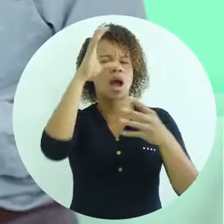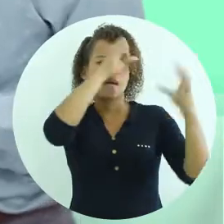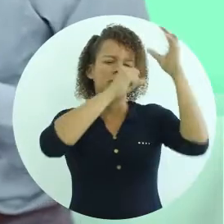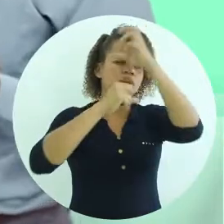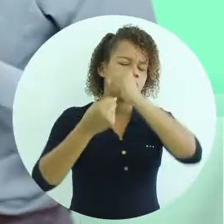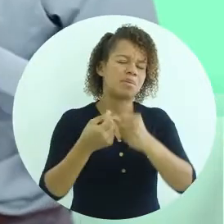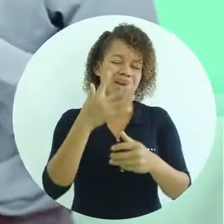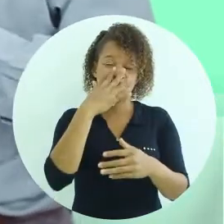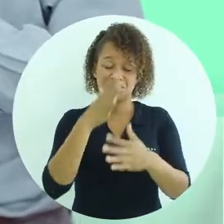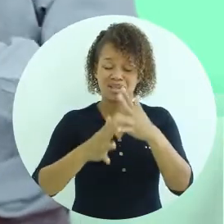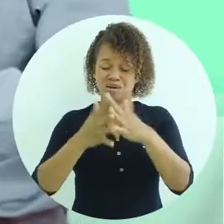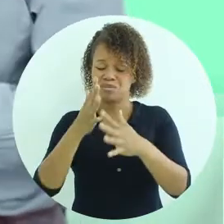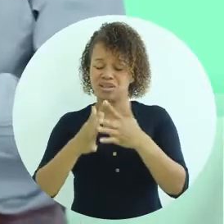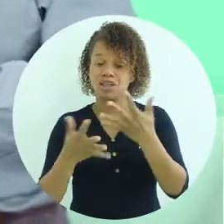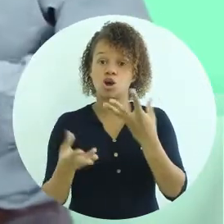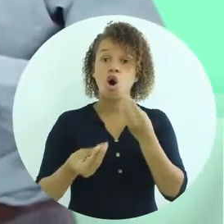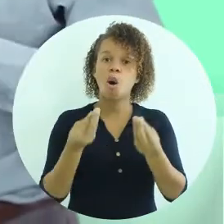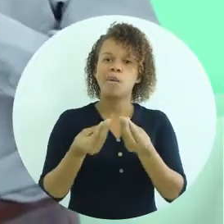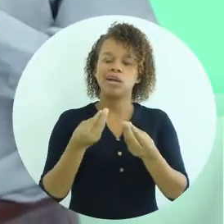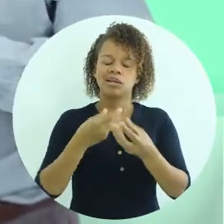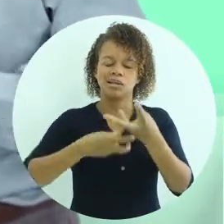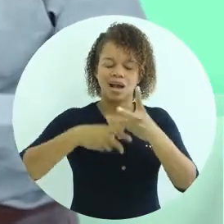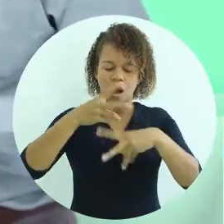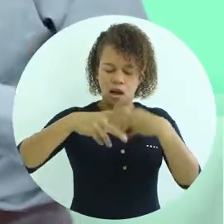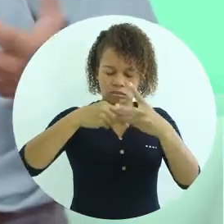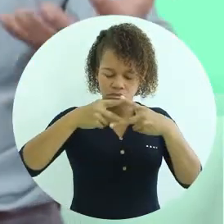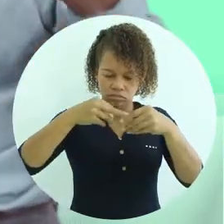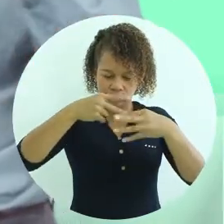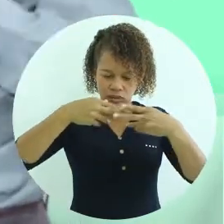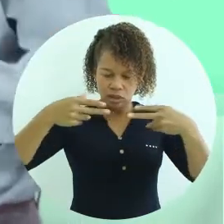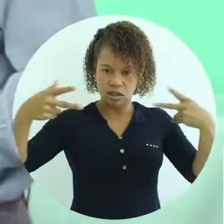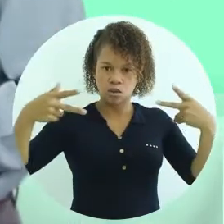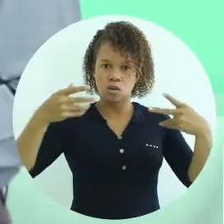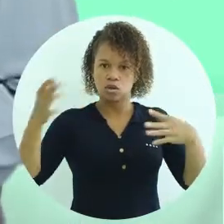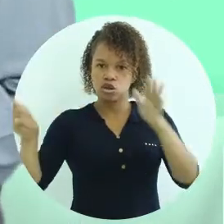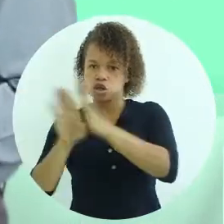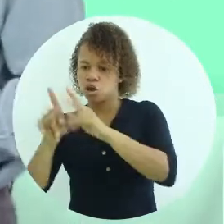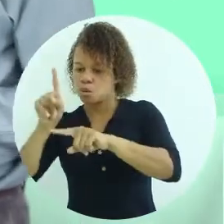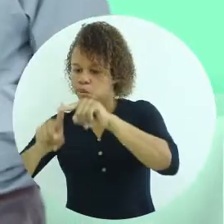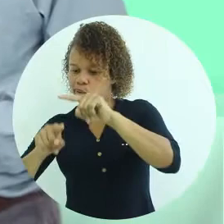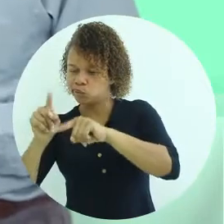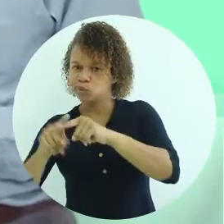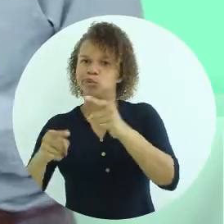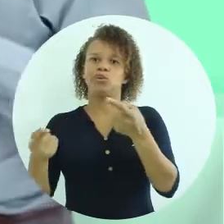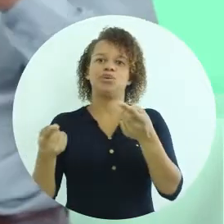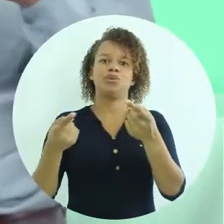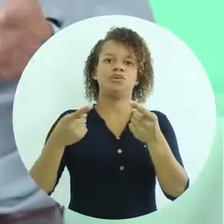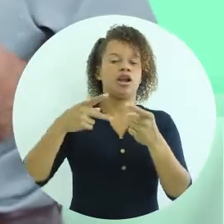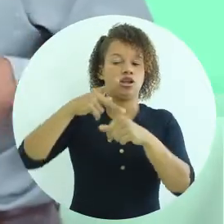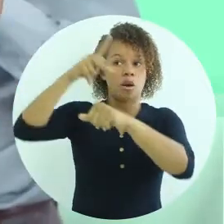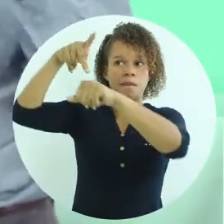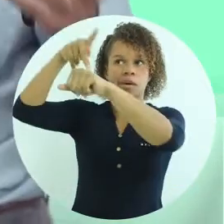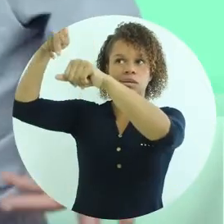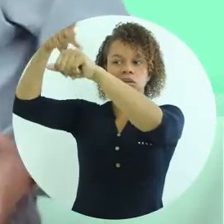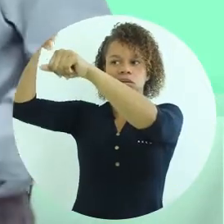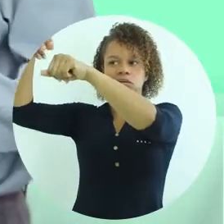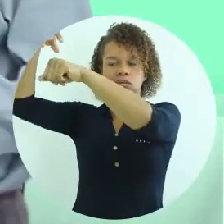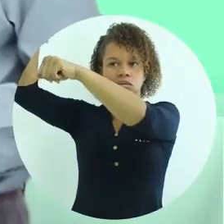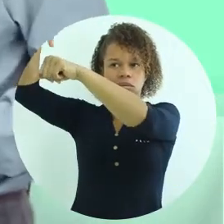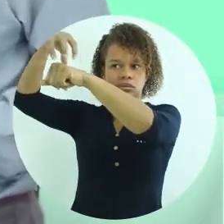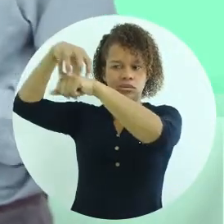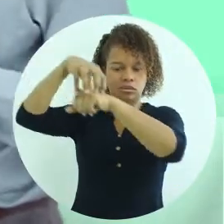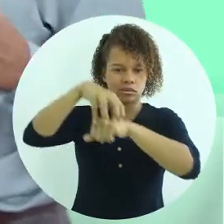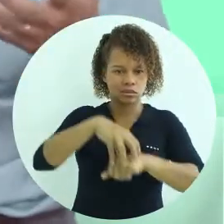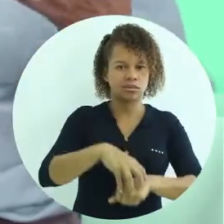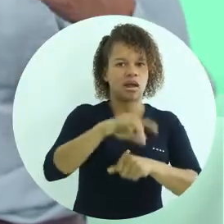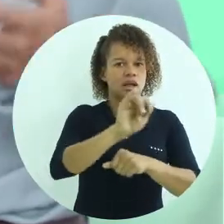complicada. Como é que é essa questão do desembaraço, da aduana, de quando chega um produto, uma carga no exterior, vem nos containers ou de 20 polegadas ou de